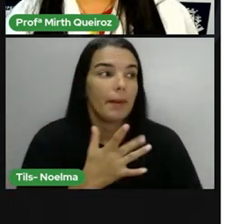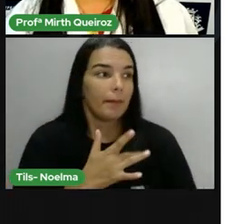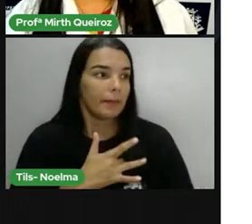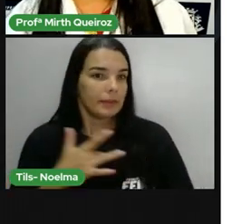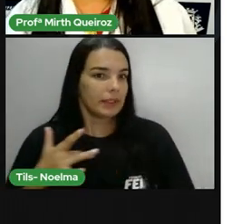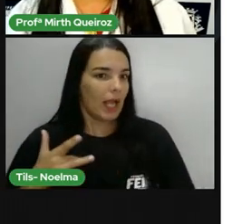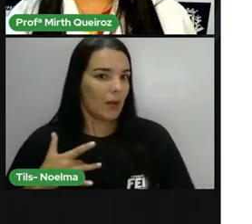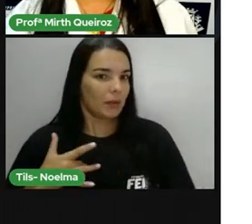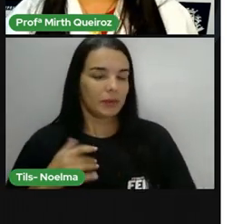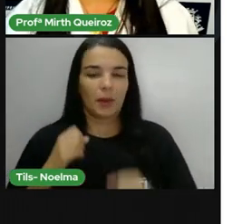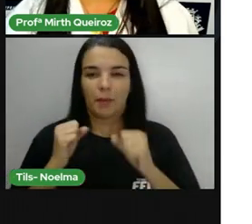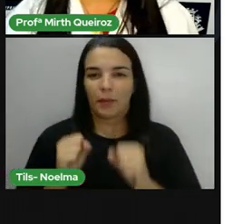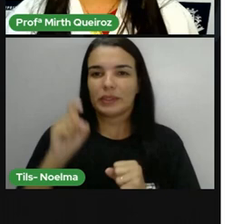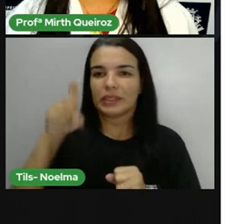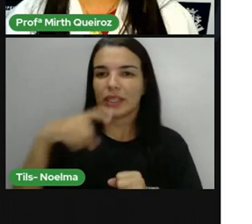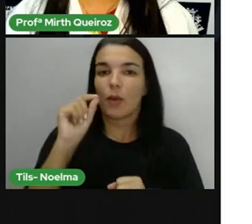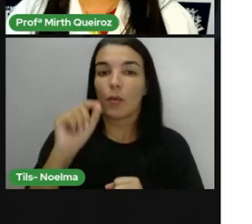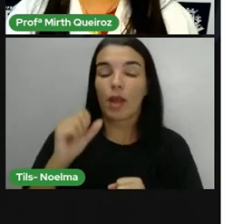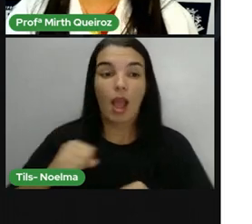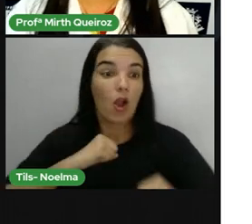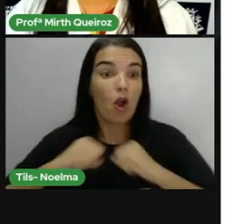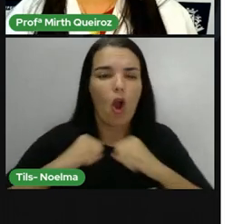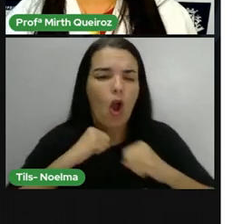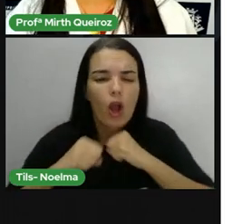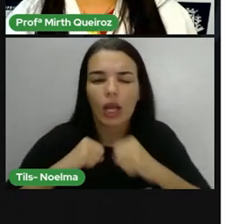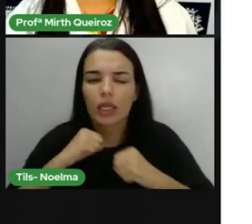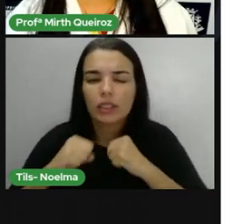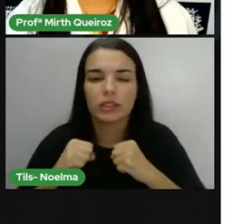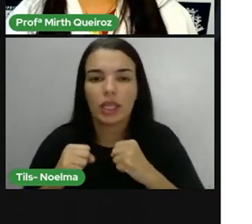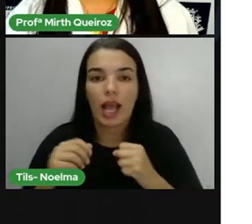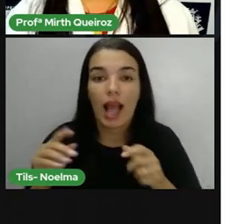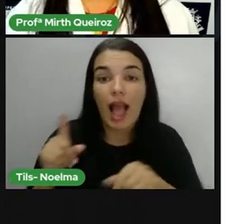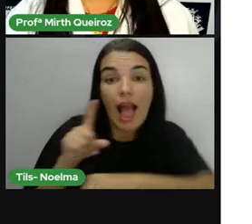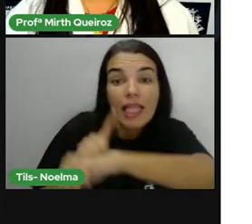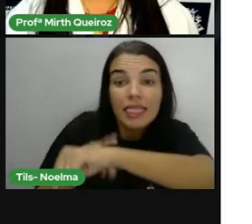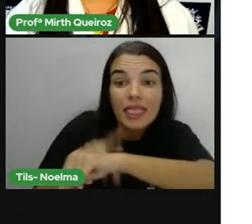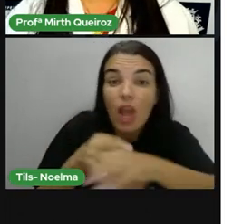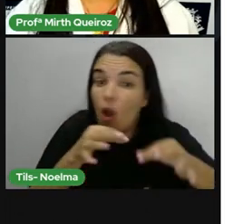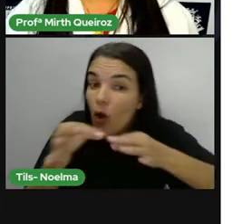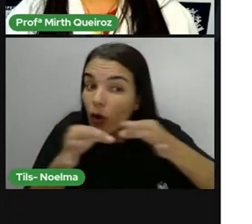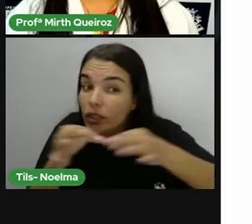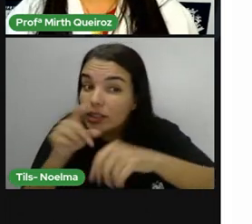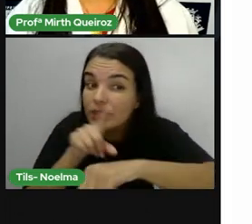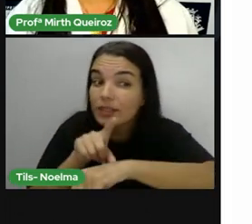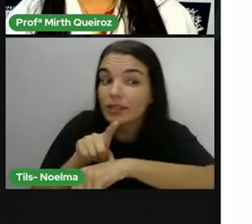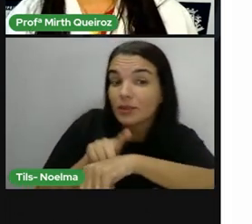como corrida ou musculação até a organização do tempo para